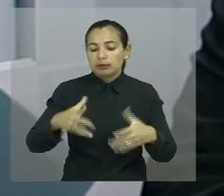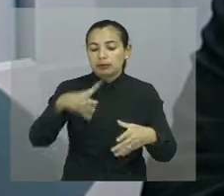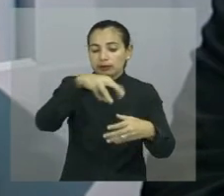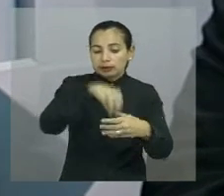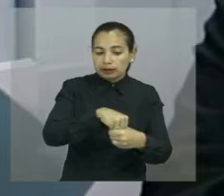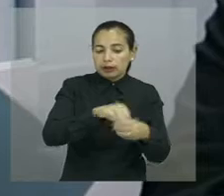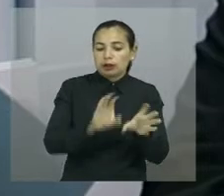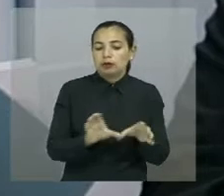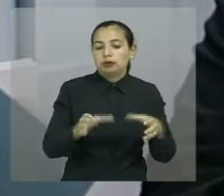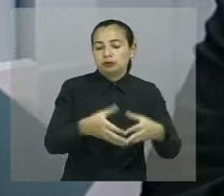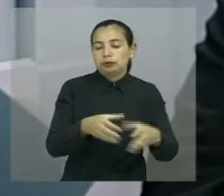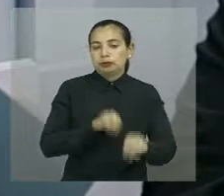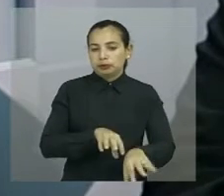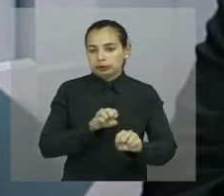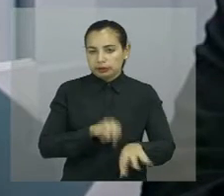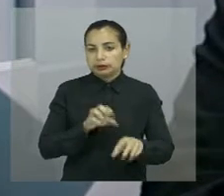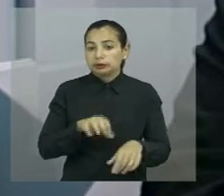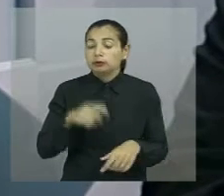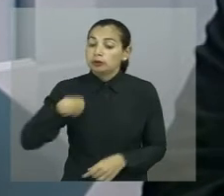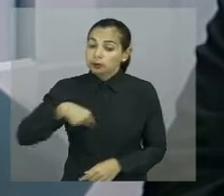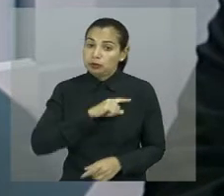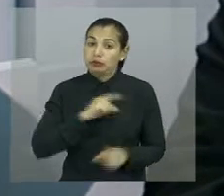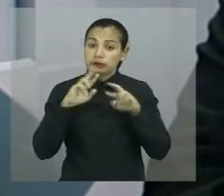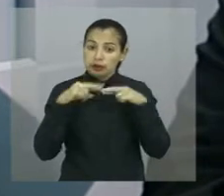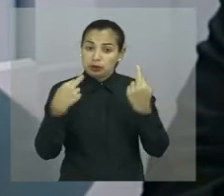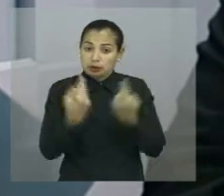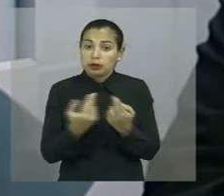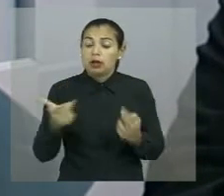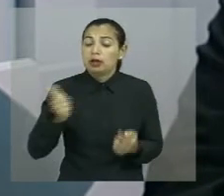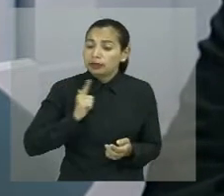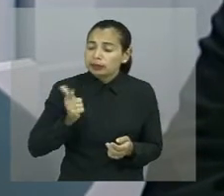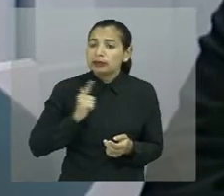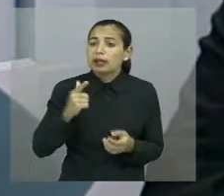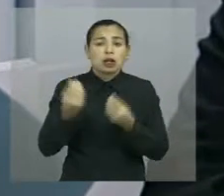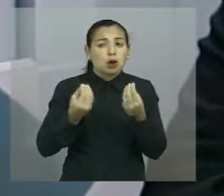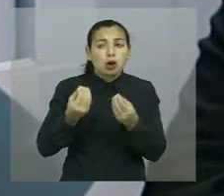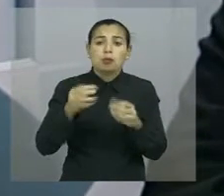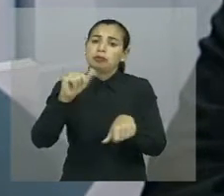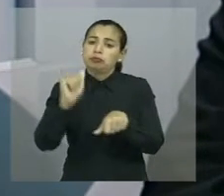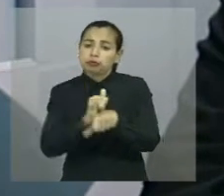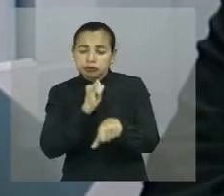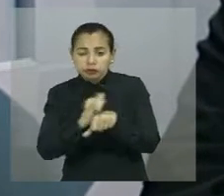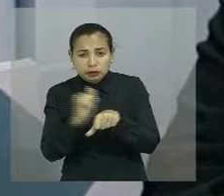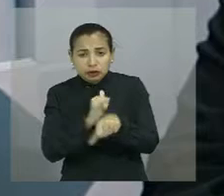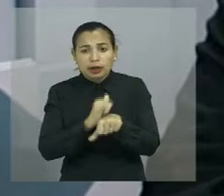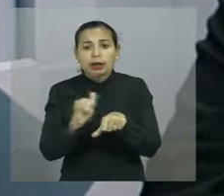da Comissão de Educação. E além disso, nessas reuniões nós também estabelecemos estratégias,